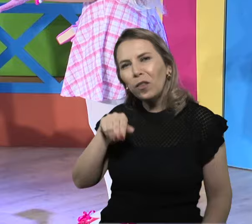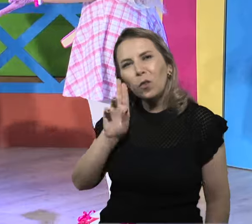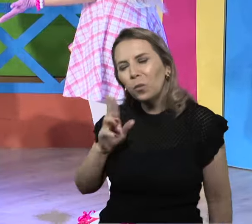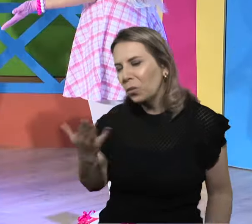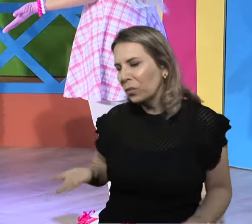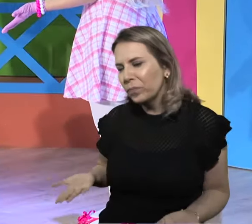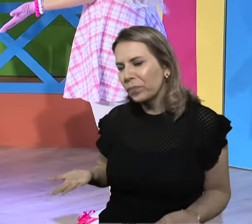Manu!